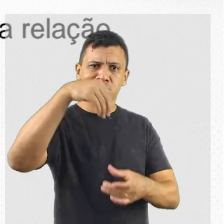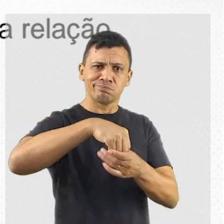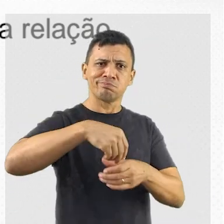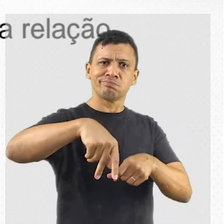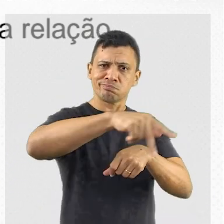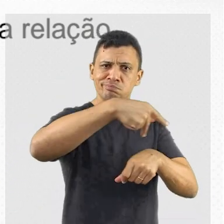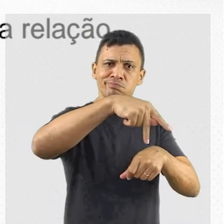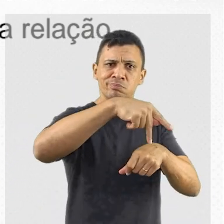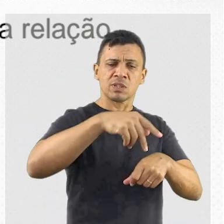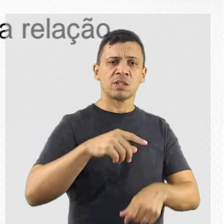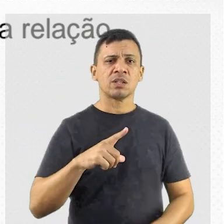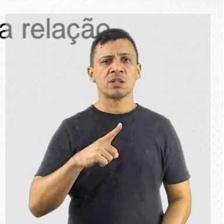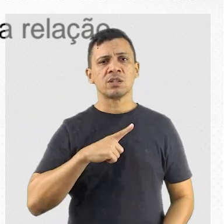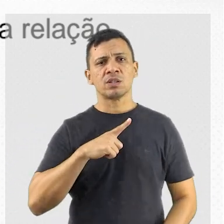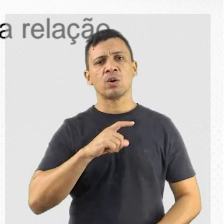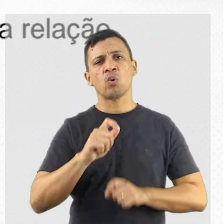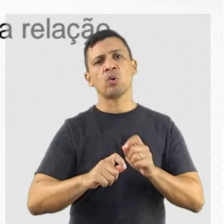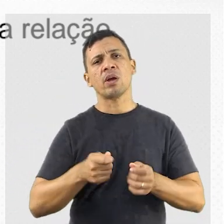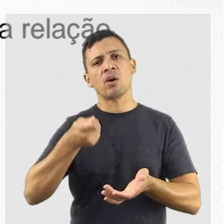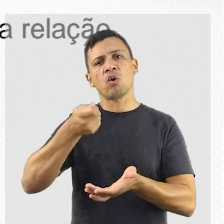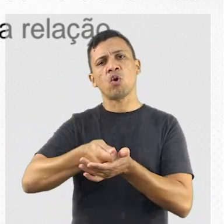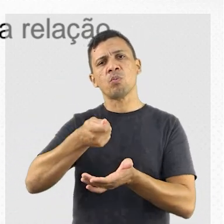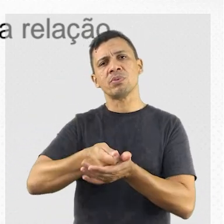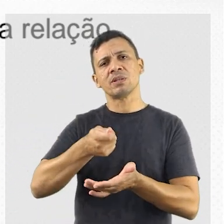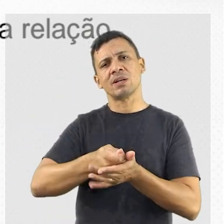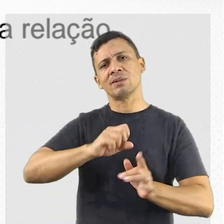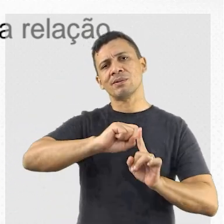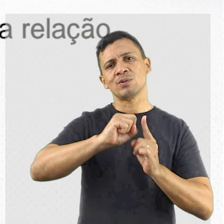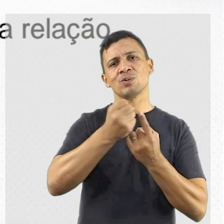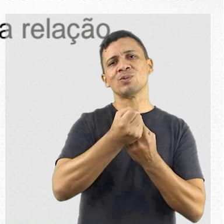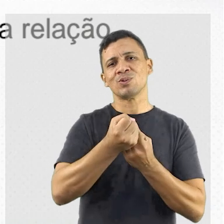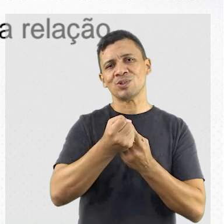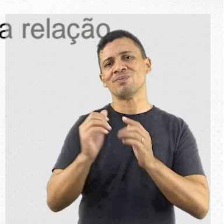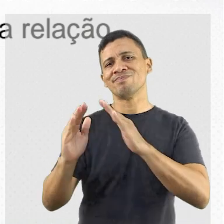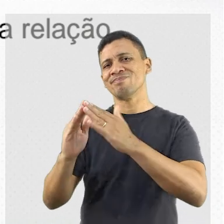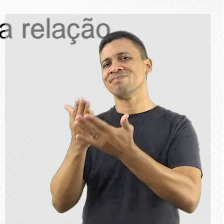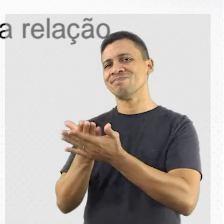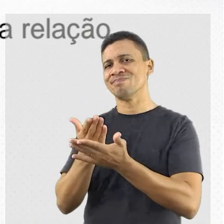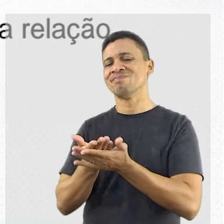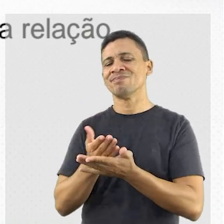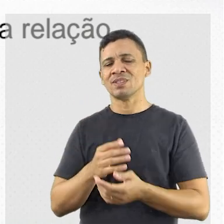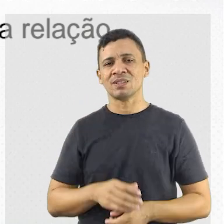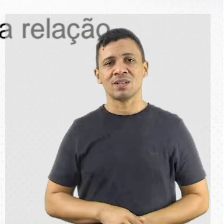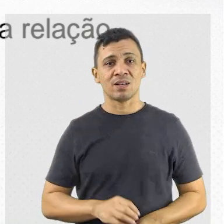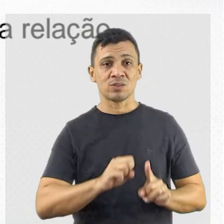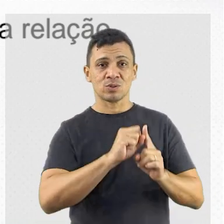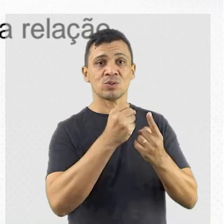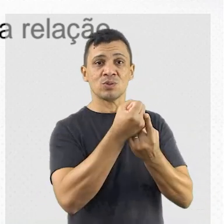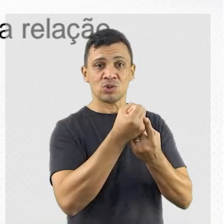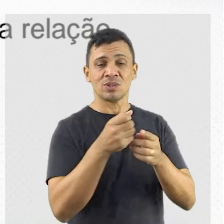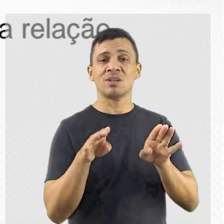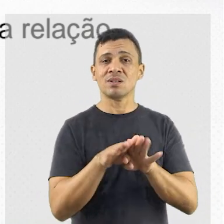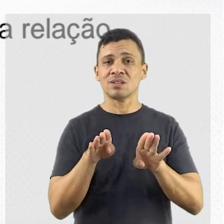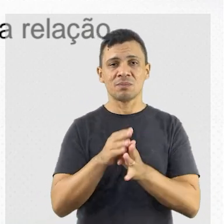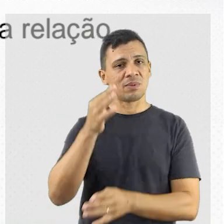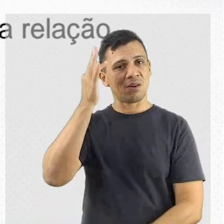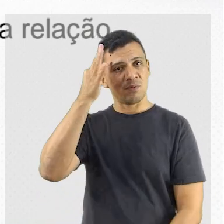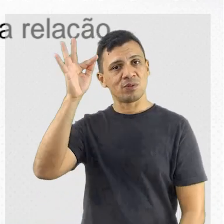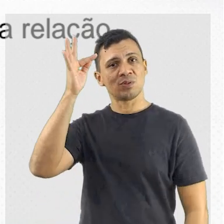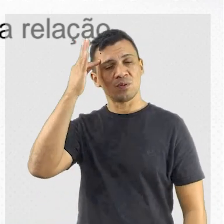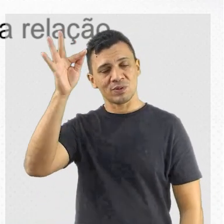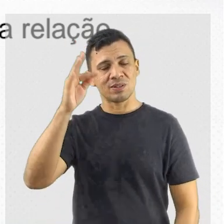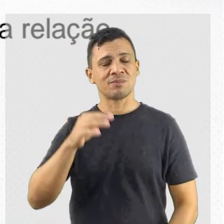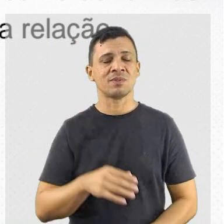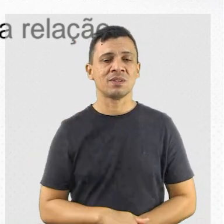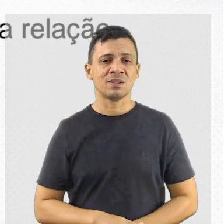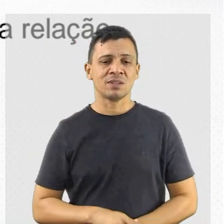inteiro trabalhando com as relações e as interações entre os indivíduos, entendendo que essas relações e essas interações é que vão produzir